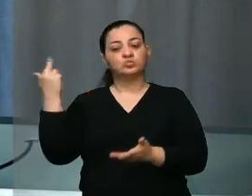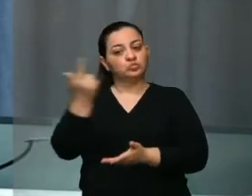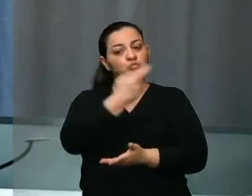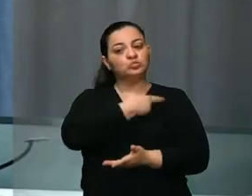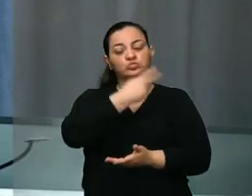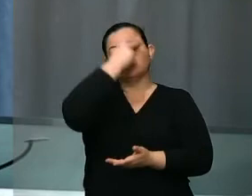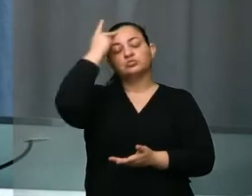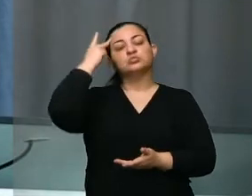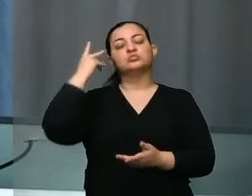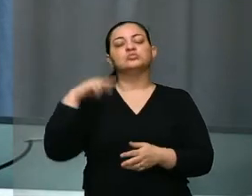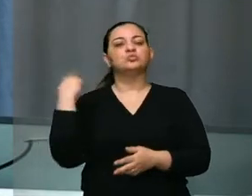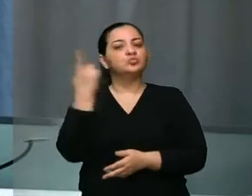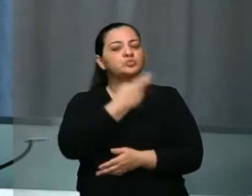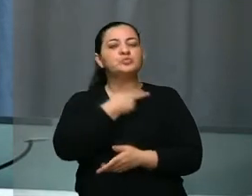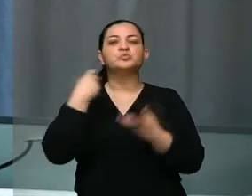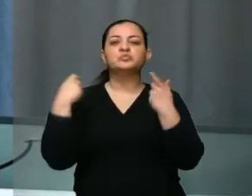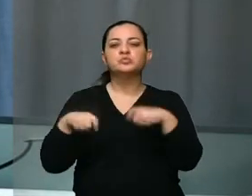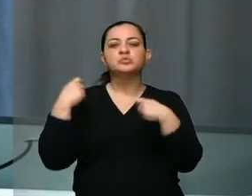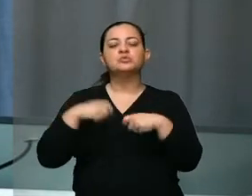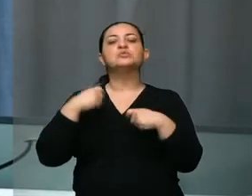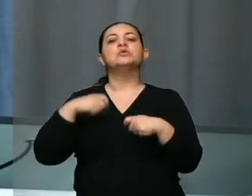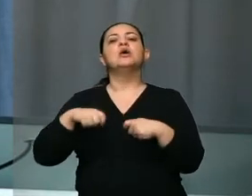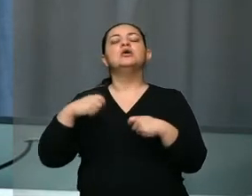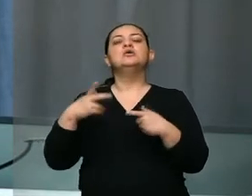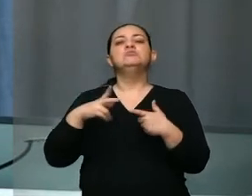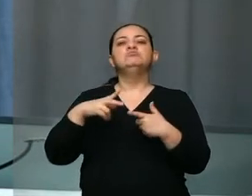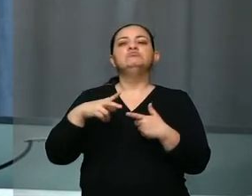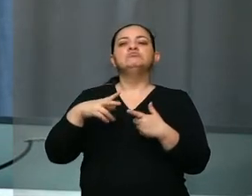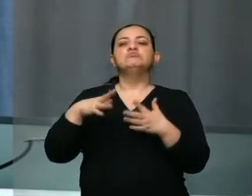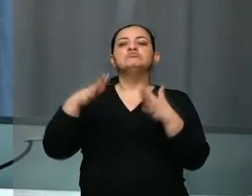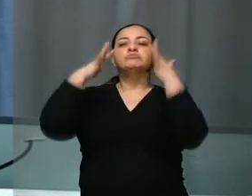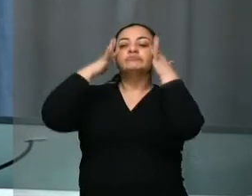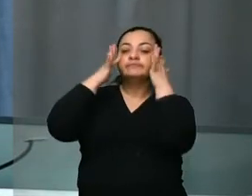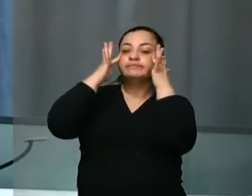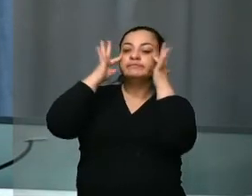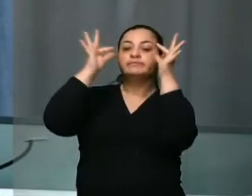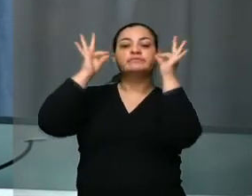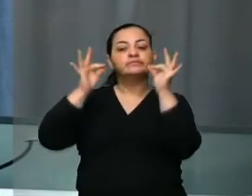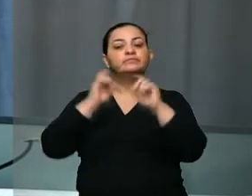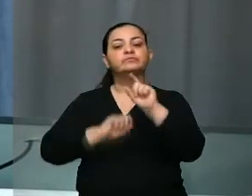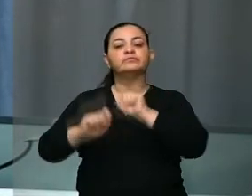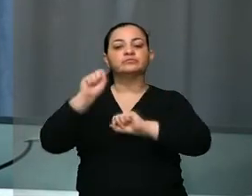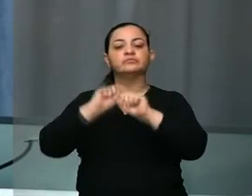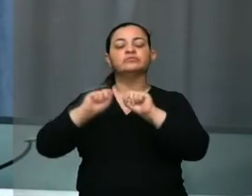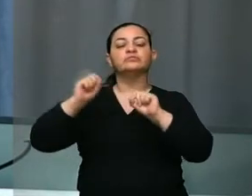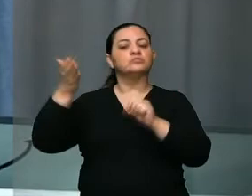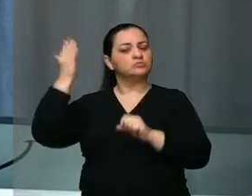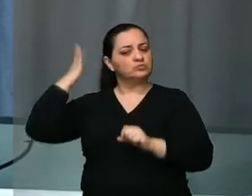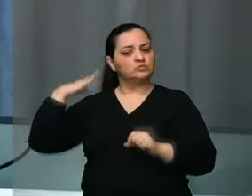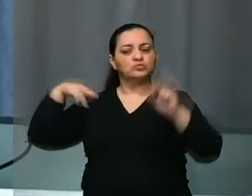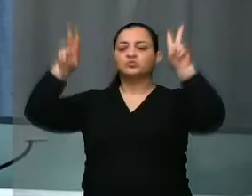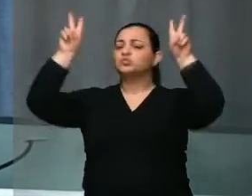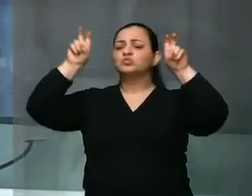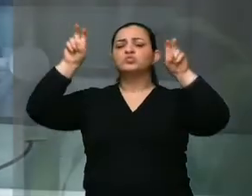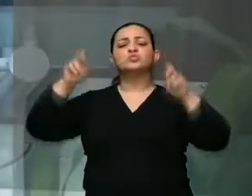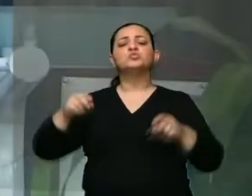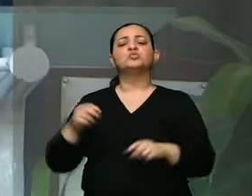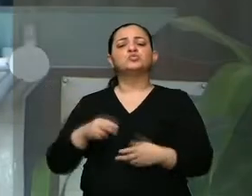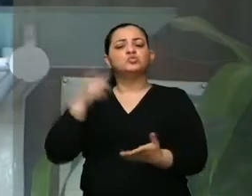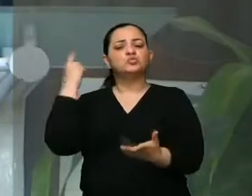então nós devemos tomar tudo isso uma vez eu preguei uma mensagem com o título porque falharam